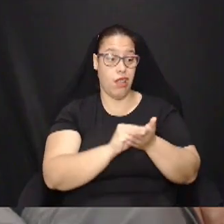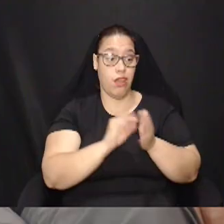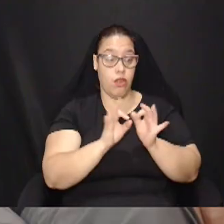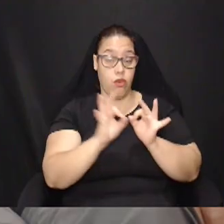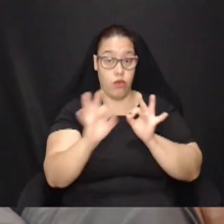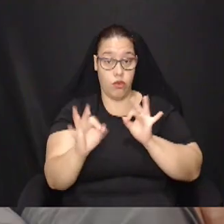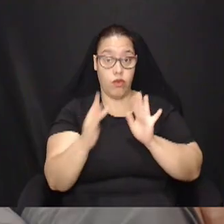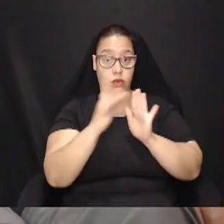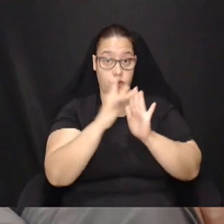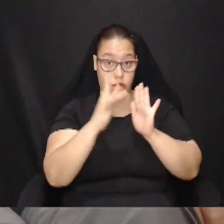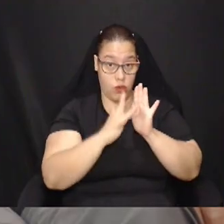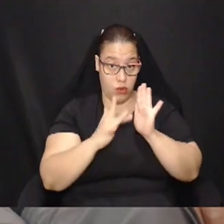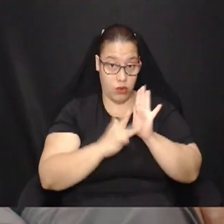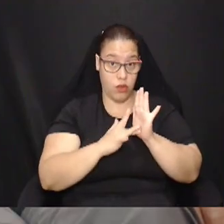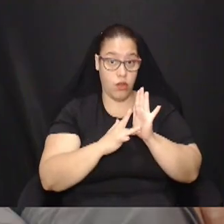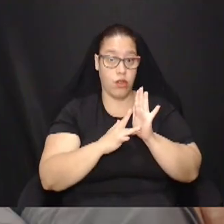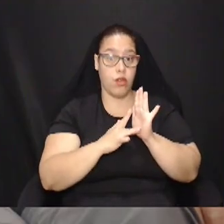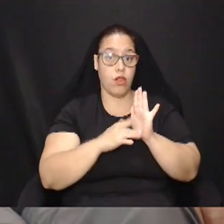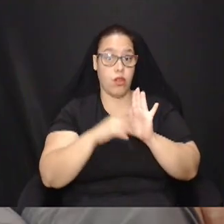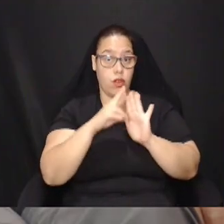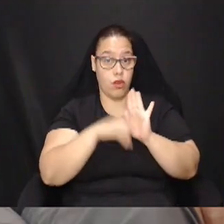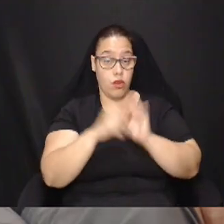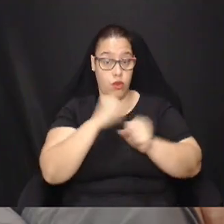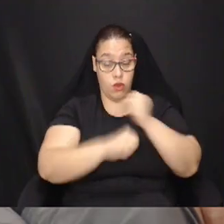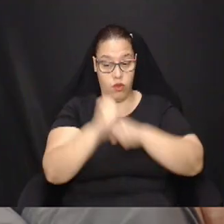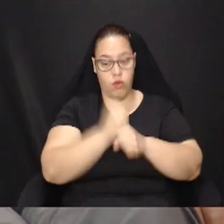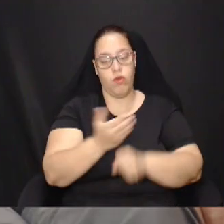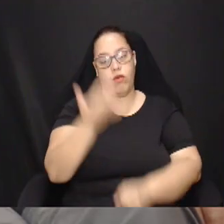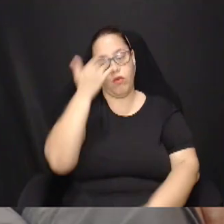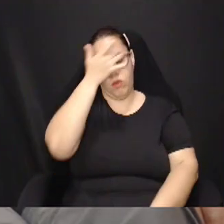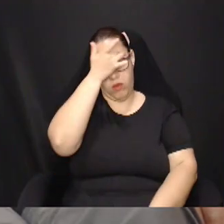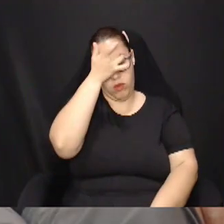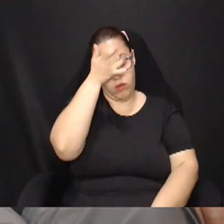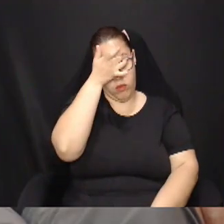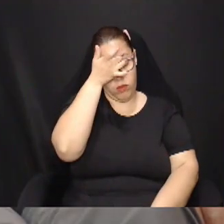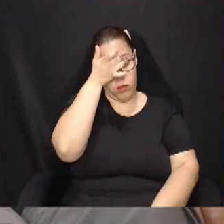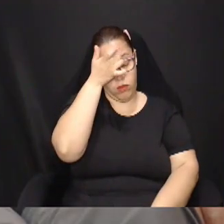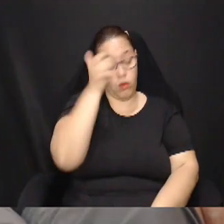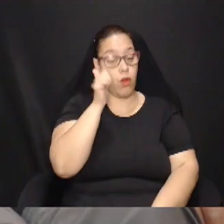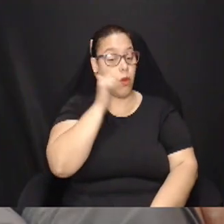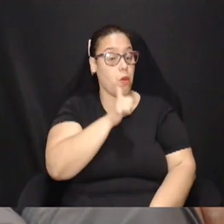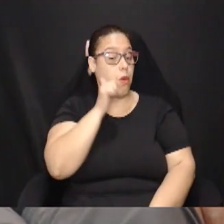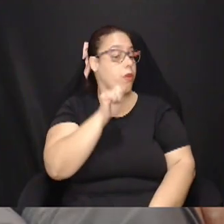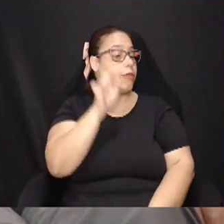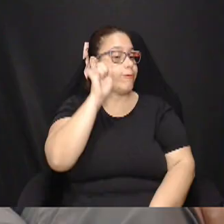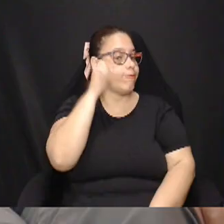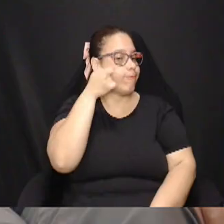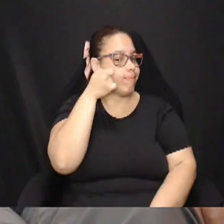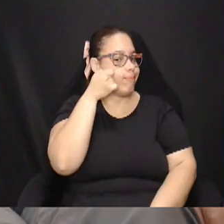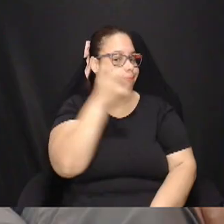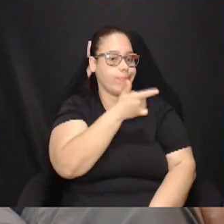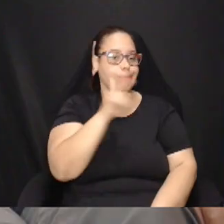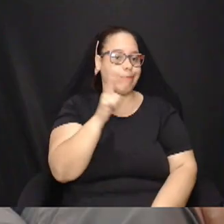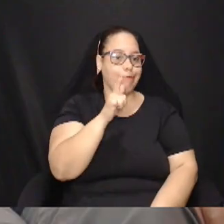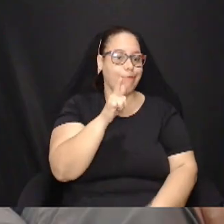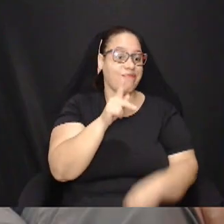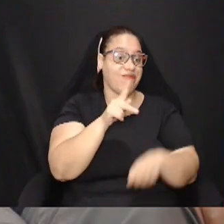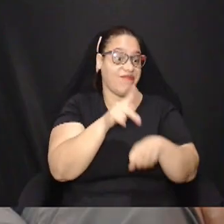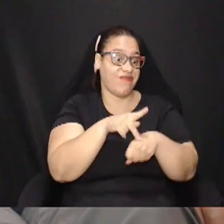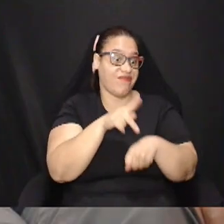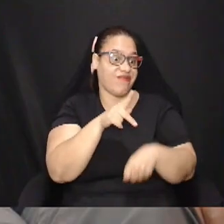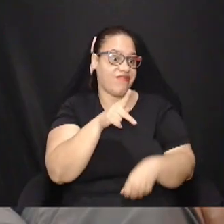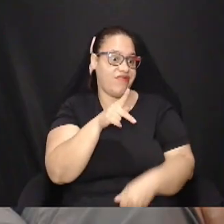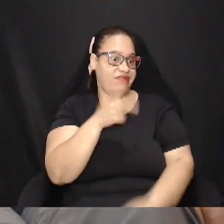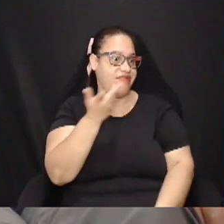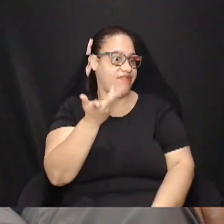Enem no ano passado, mas estatisticamente ainda a mulher negra não vai ter muitos prós para tomar